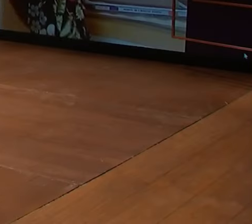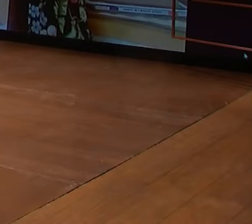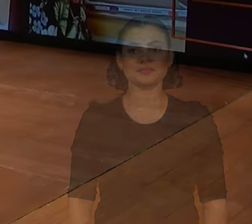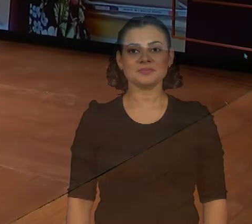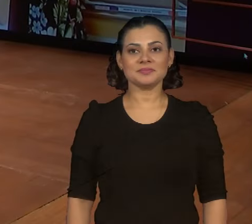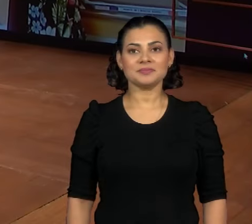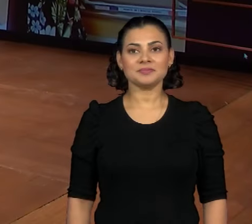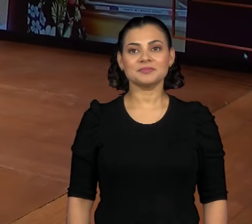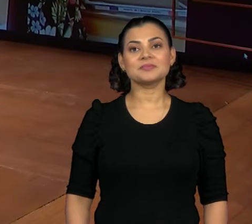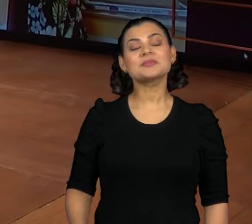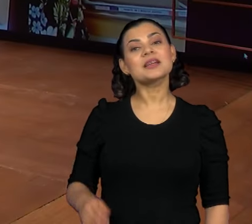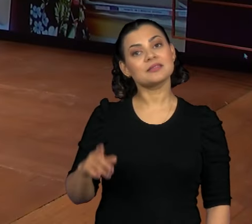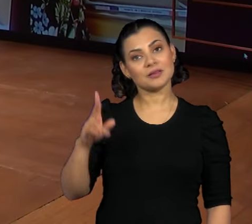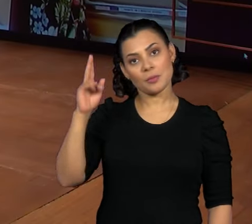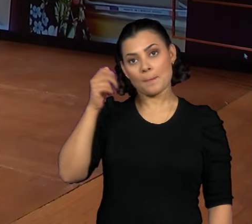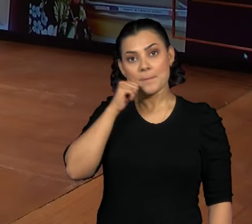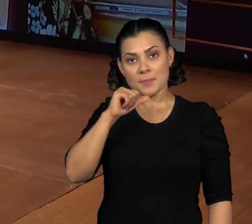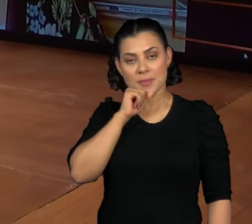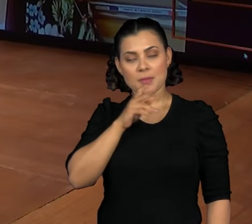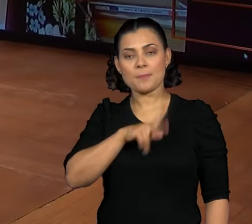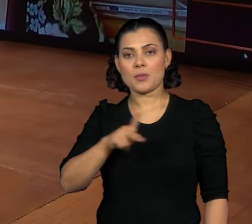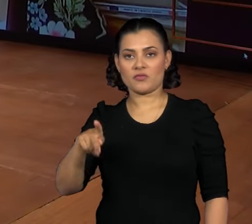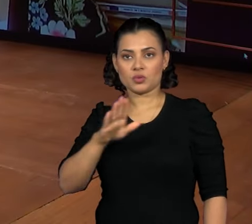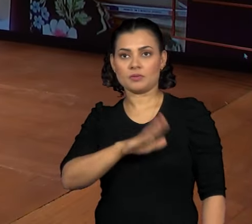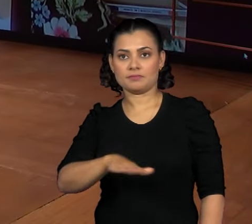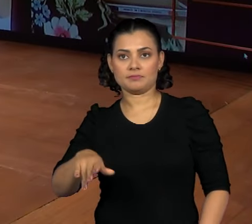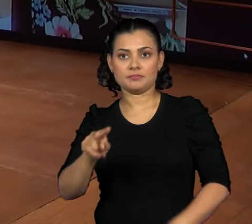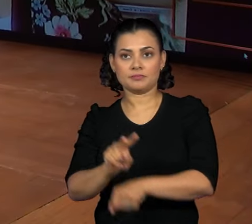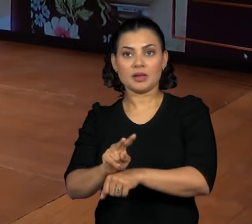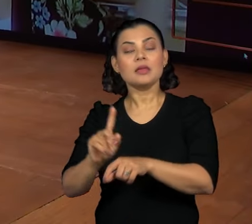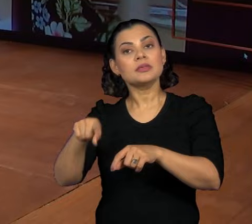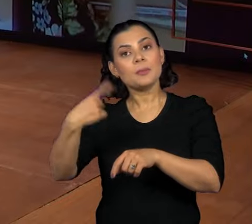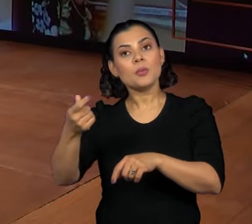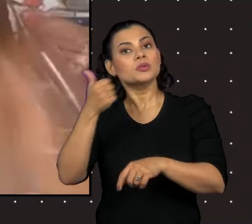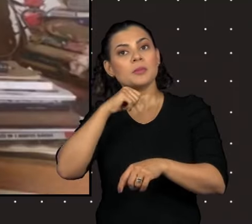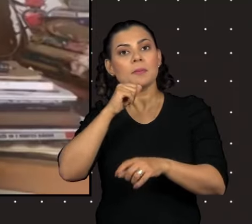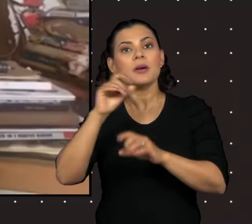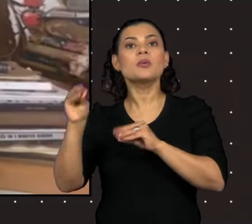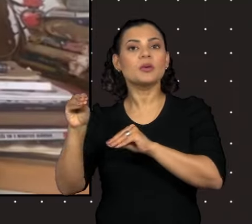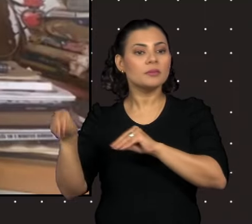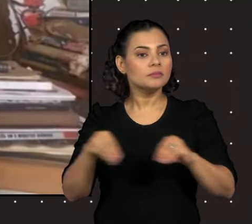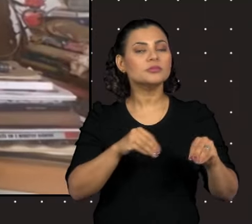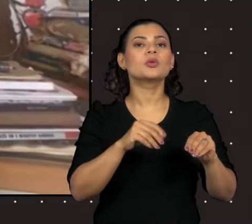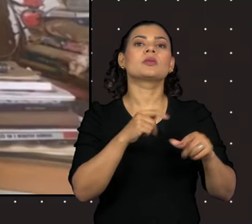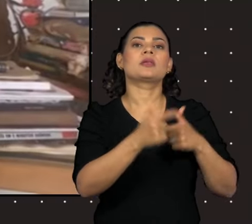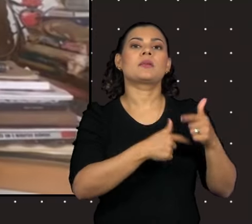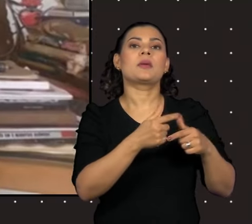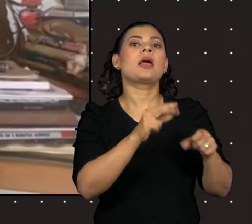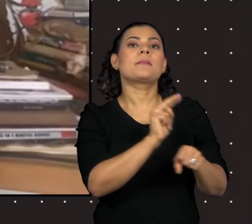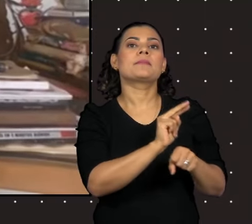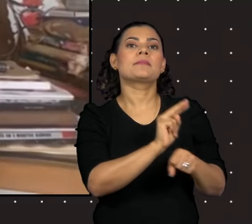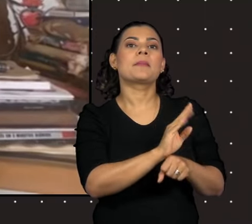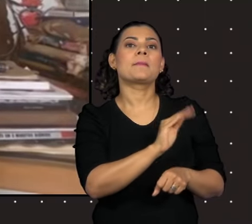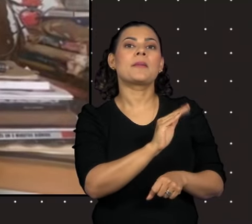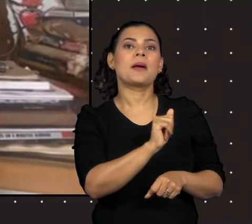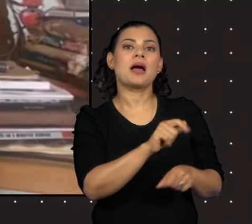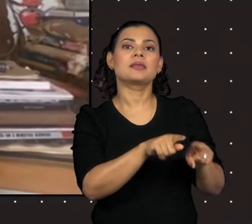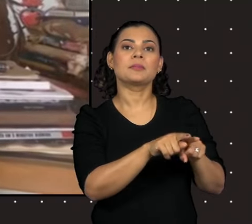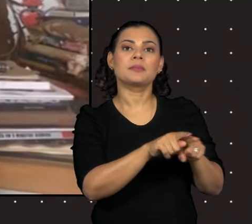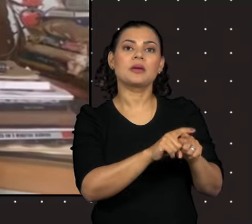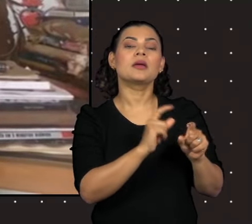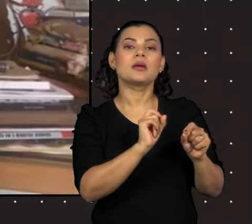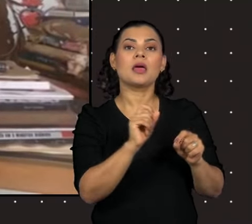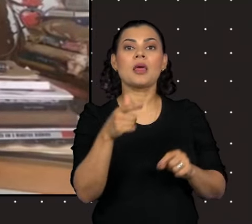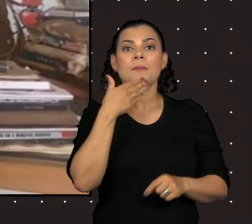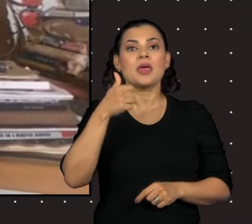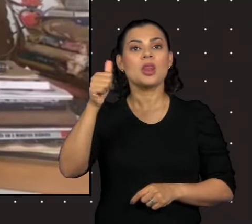Porque a minha mãe era professora primária e teve um momento que ela ficou sem babá. Então ela me levava para a escola, para aula, para dar aula. Ela ia, foi